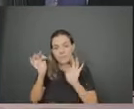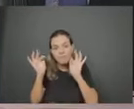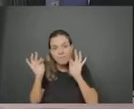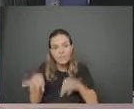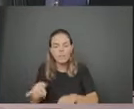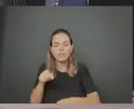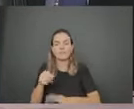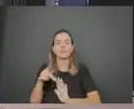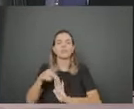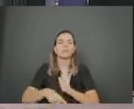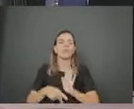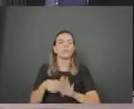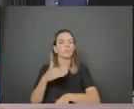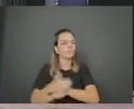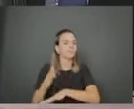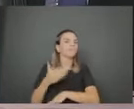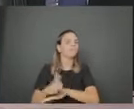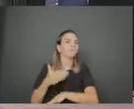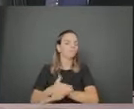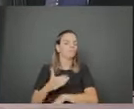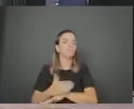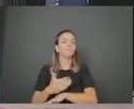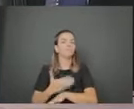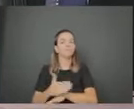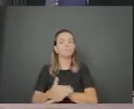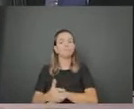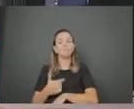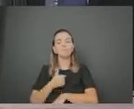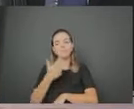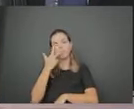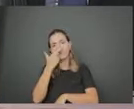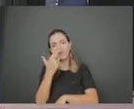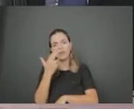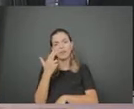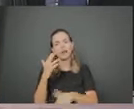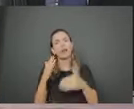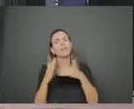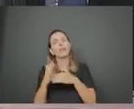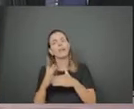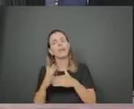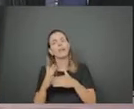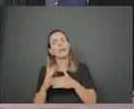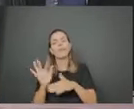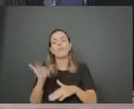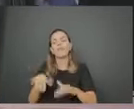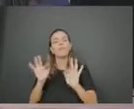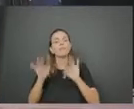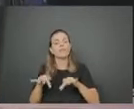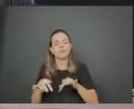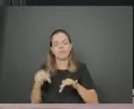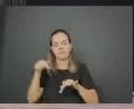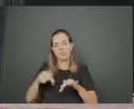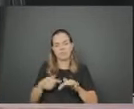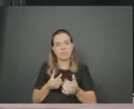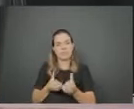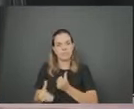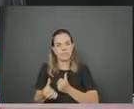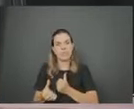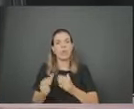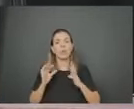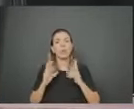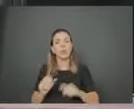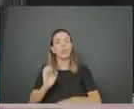de execução. E eu presumo que até o final desse semestre, todo o Estado, não só Curitiba com a muralha